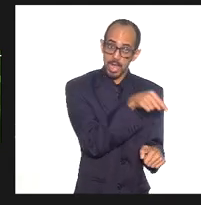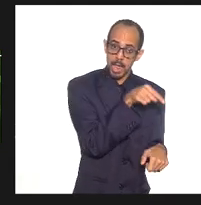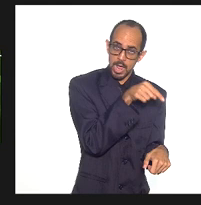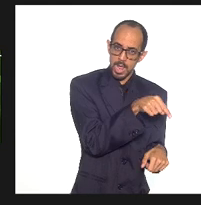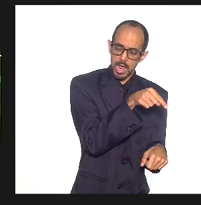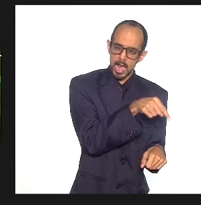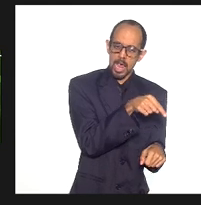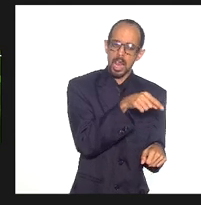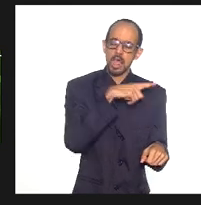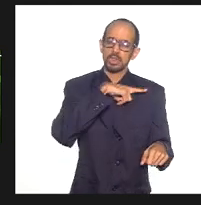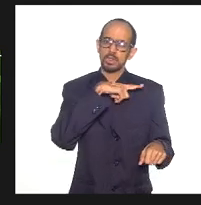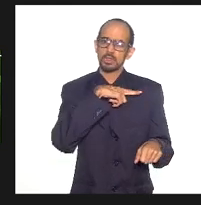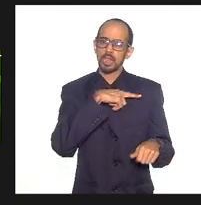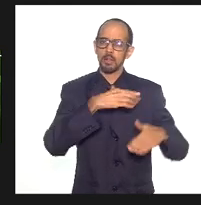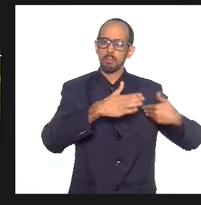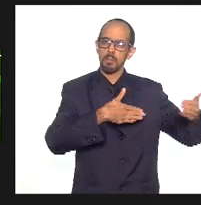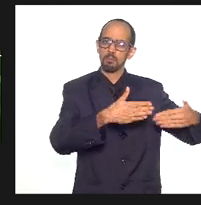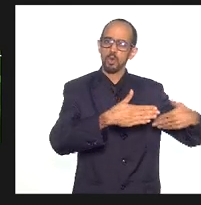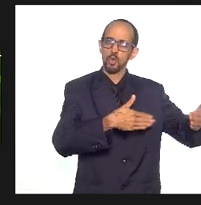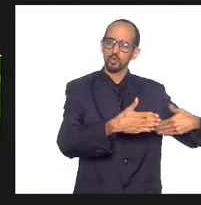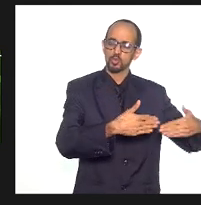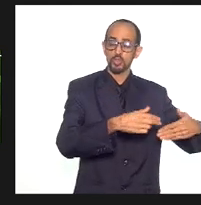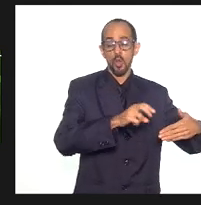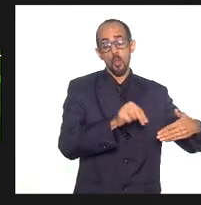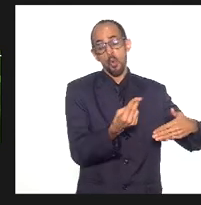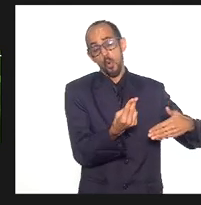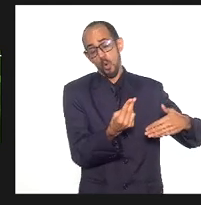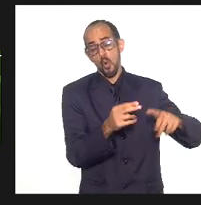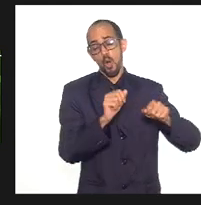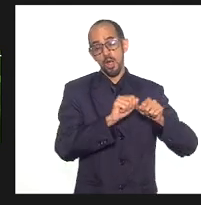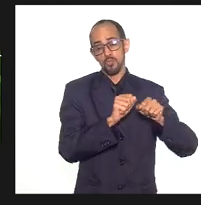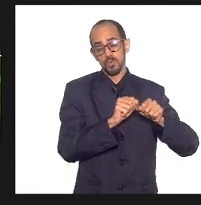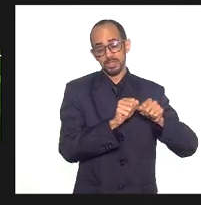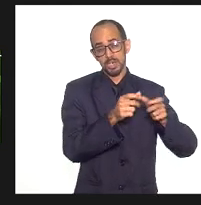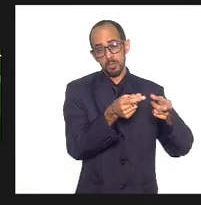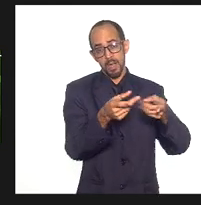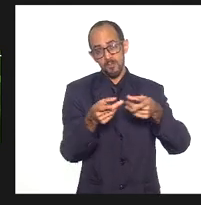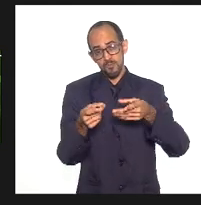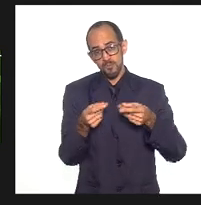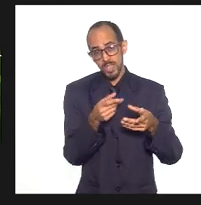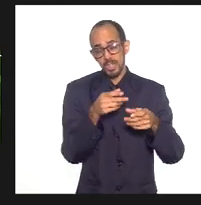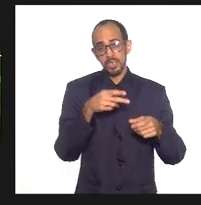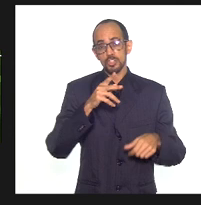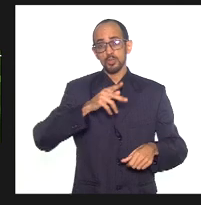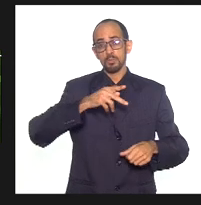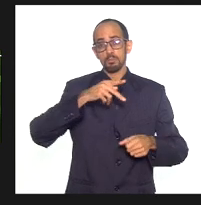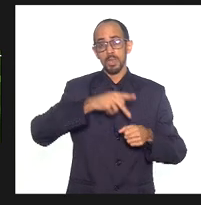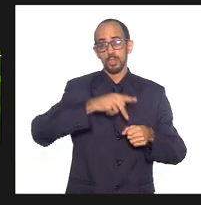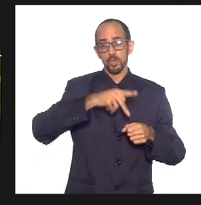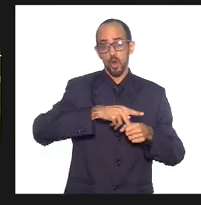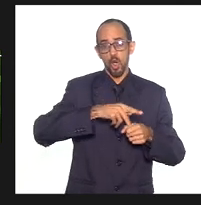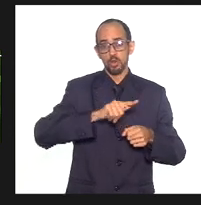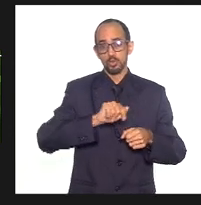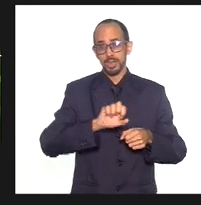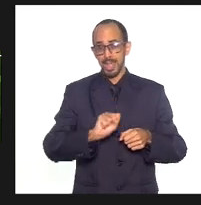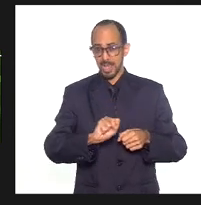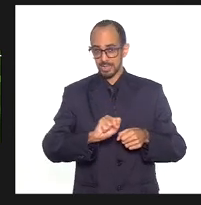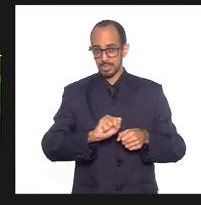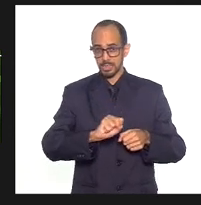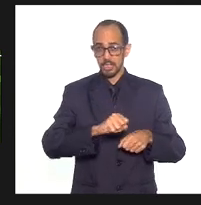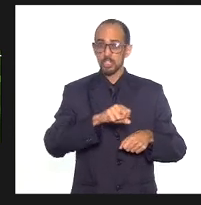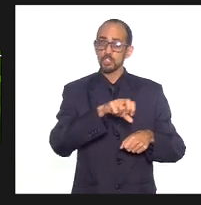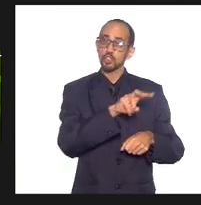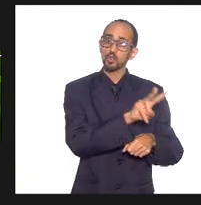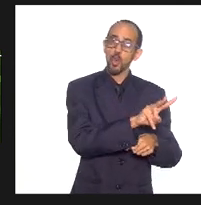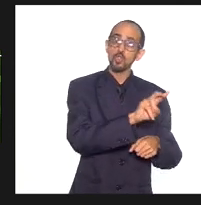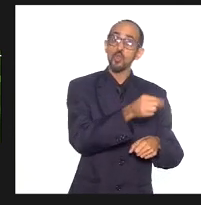se presta a produzir ou a escoar, petróleo e gás de dois ou mais campos, é